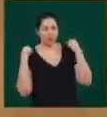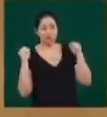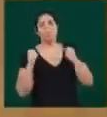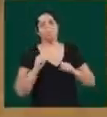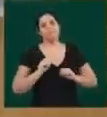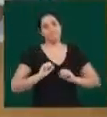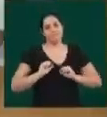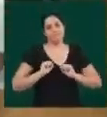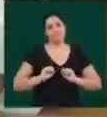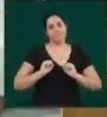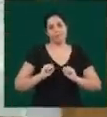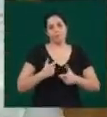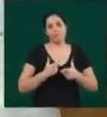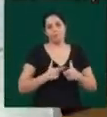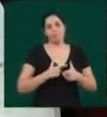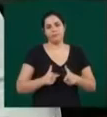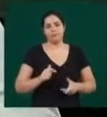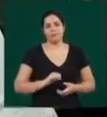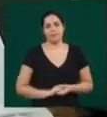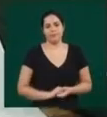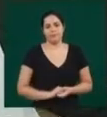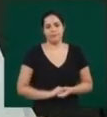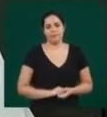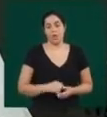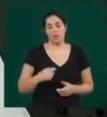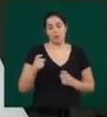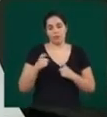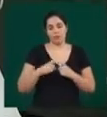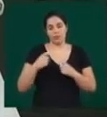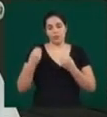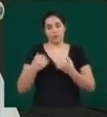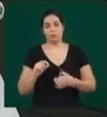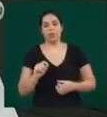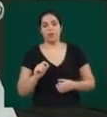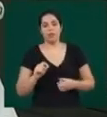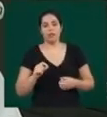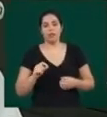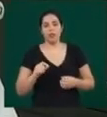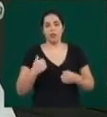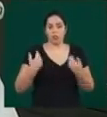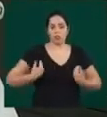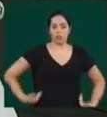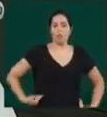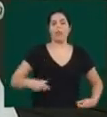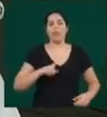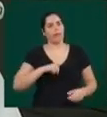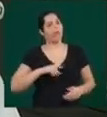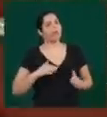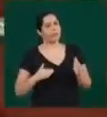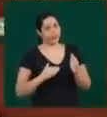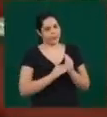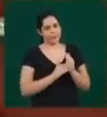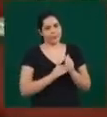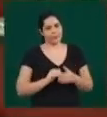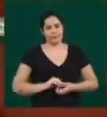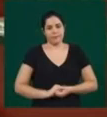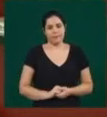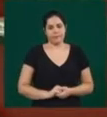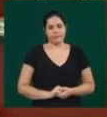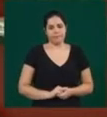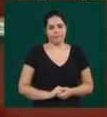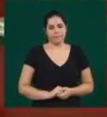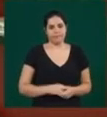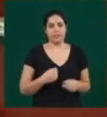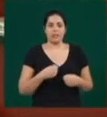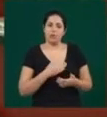O ortopedista Leandro explica que o nosso corpo tem limites que não devem ser ultrapassados. Tem que começar